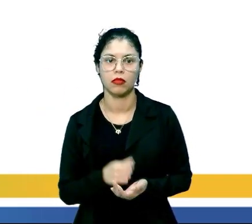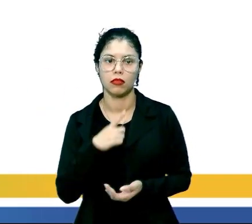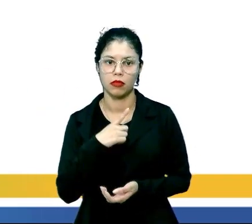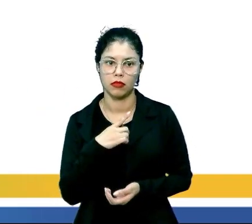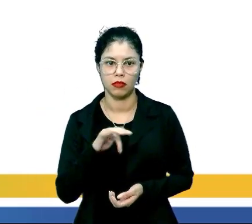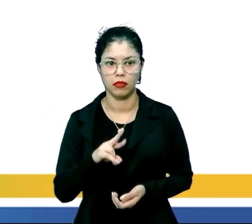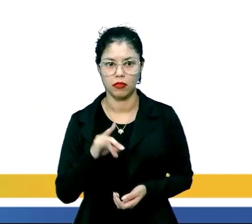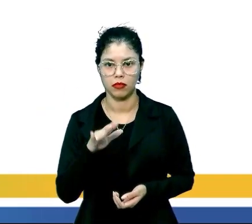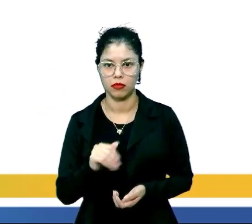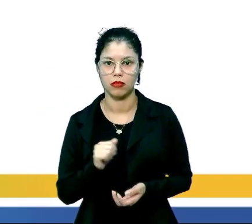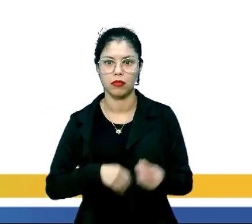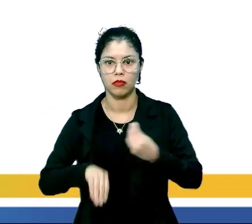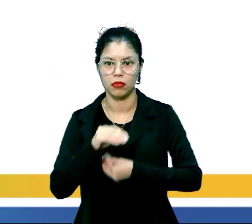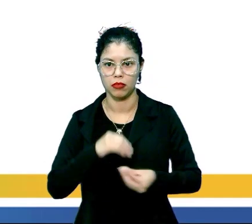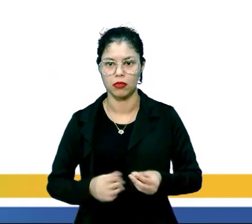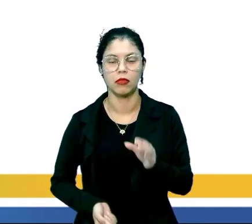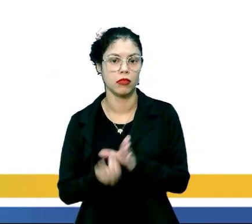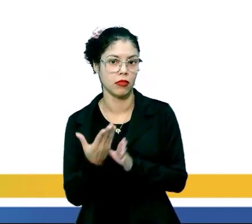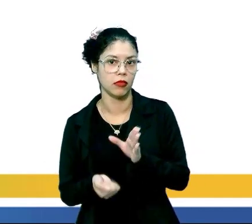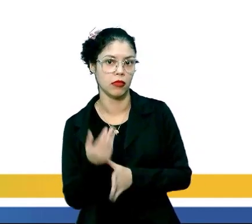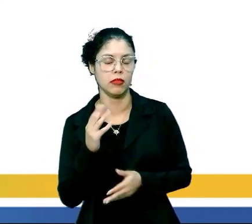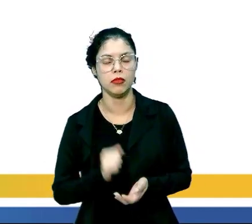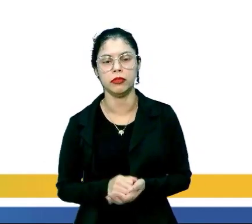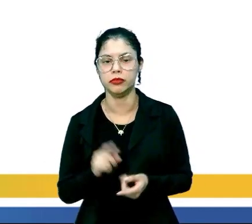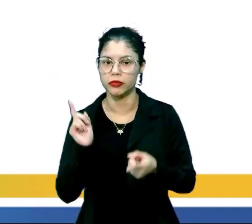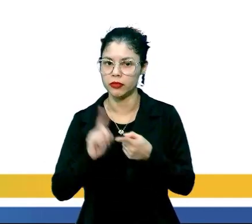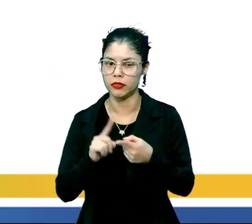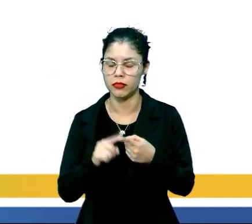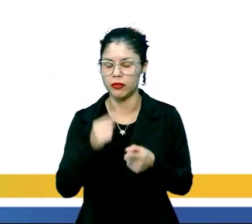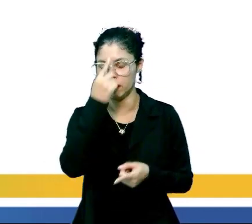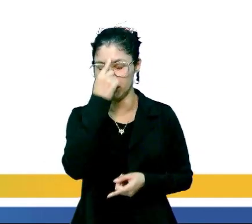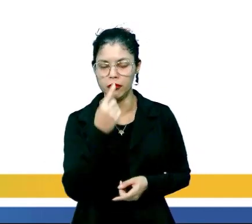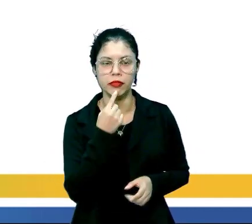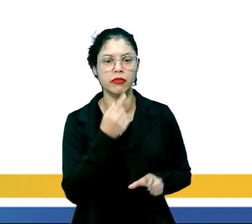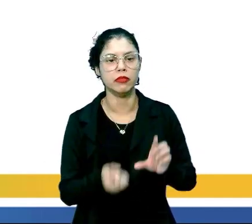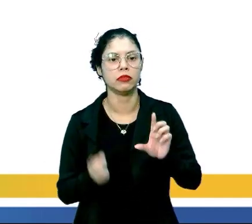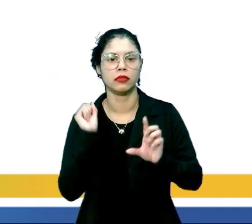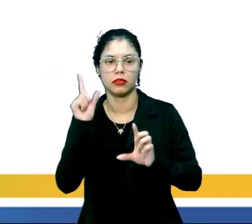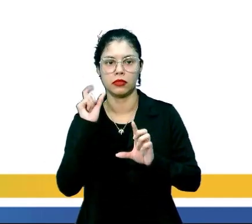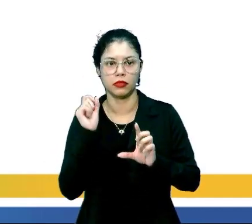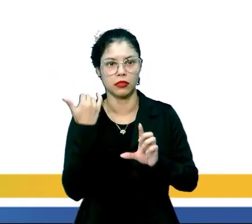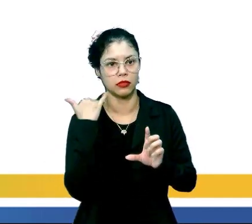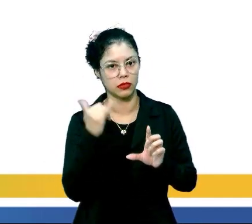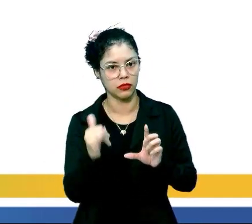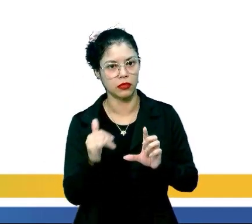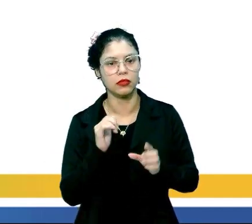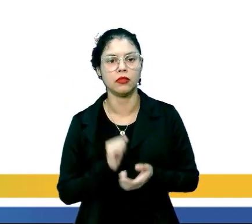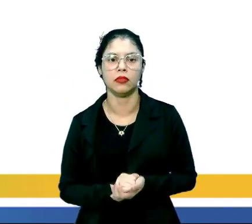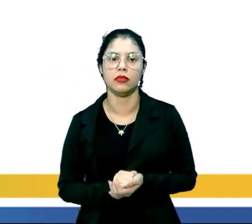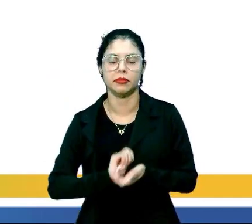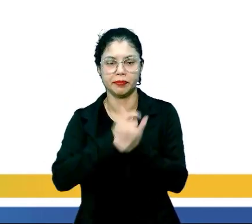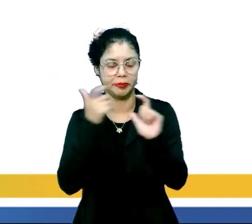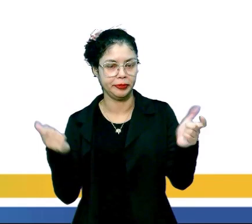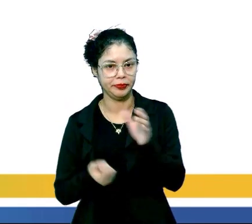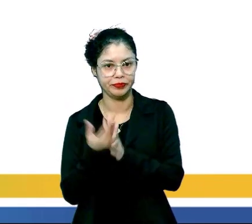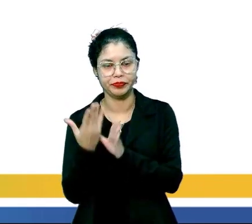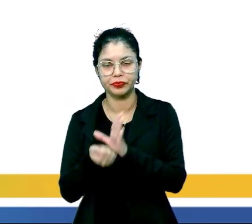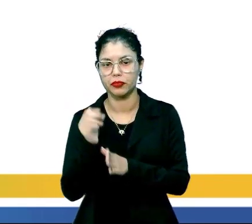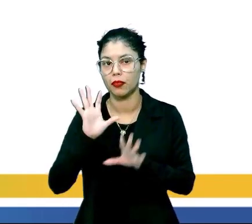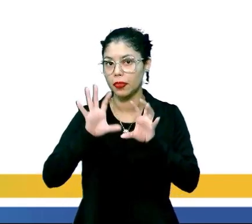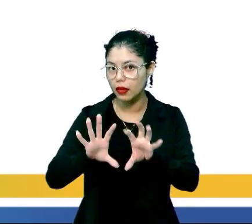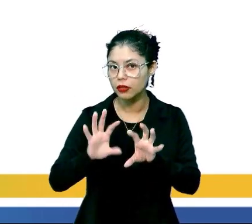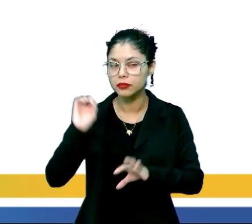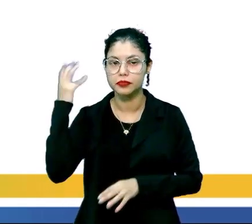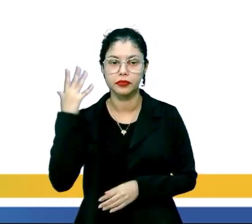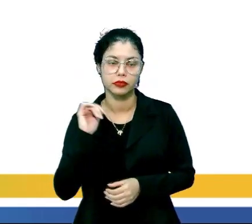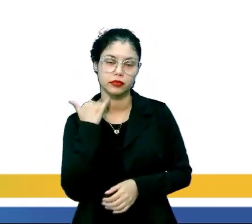reagentes e HP é a entalpia dos produtos. Isso nesse primeiro gráfico azul. Então, a energia do reagente é maior que a do produto. Logo,